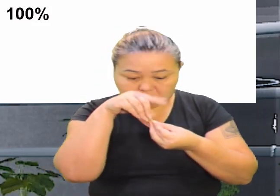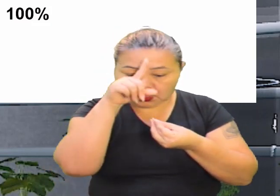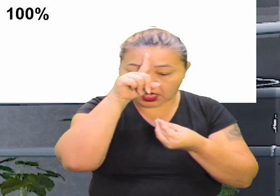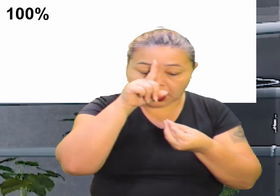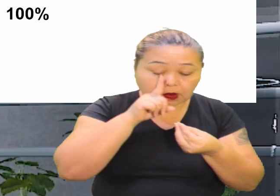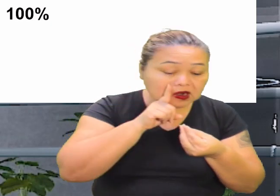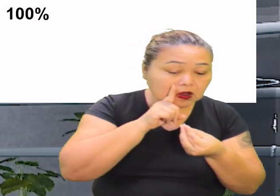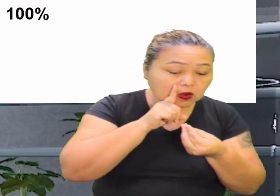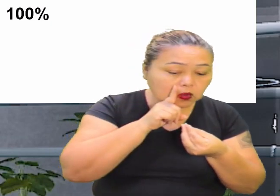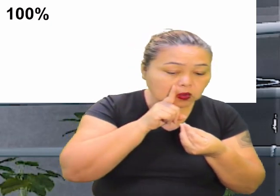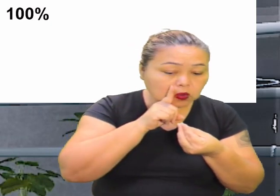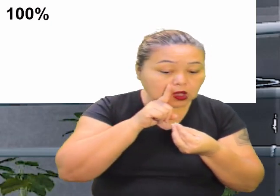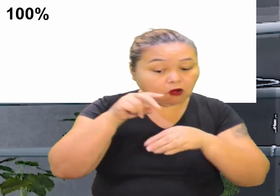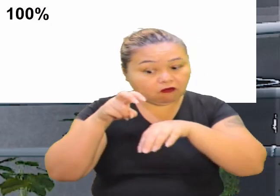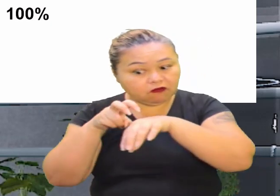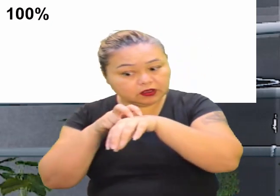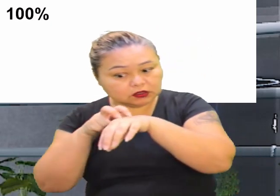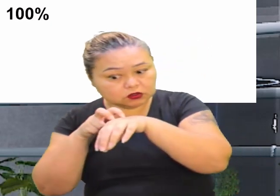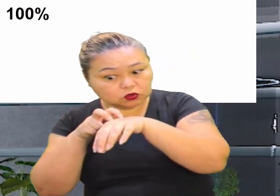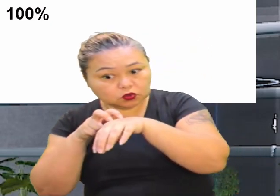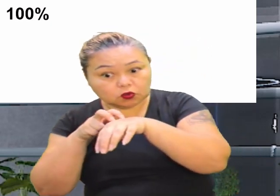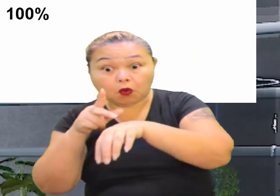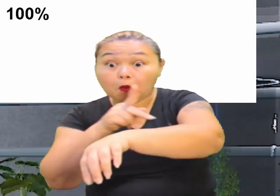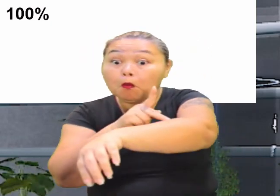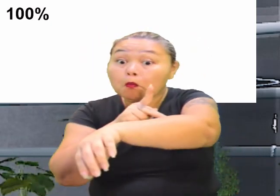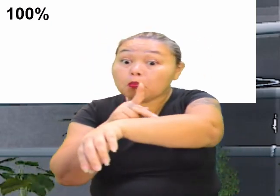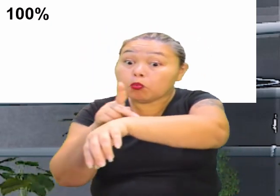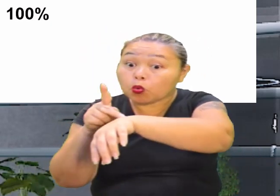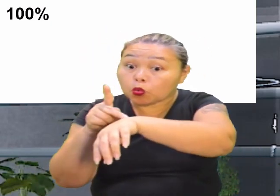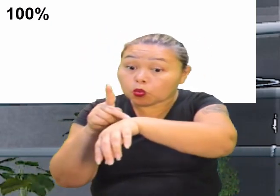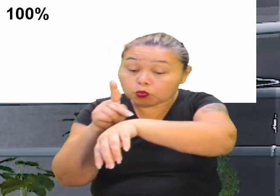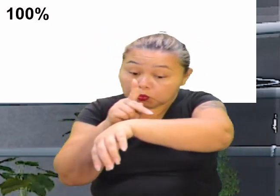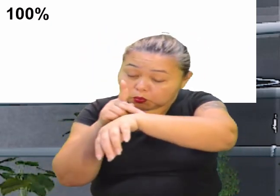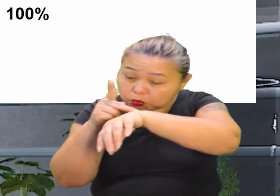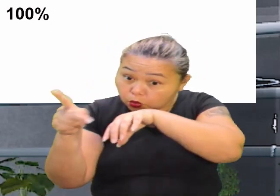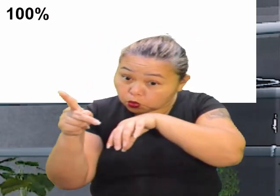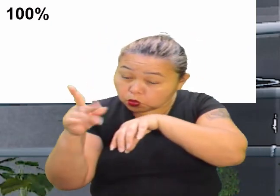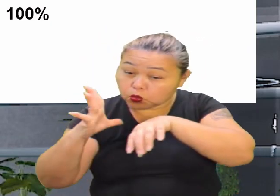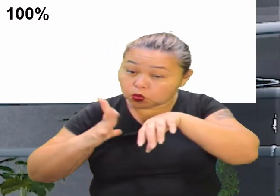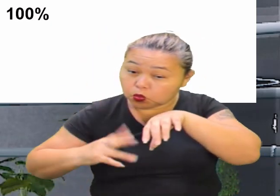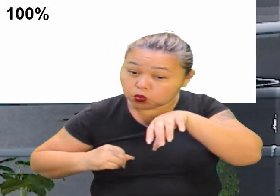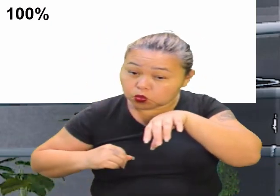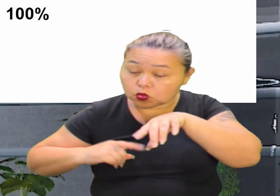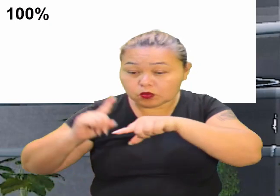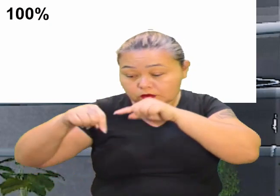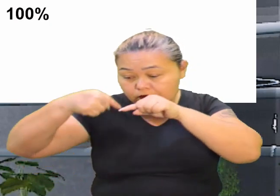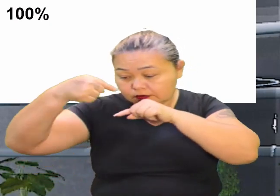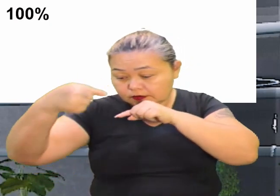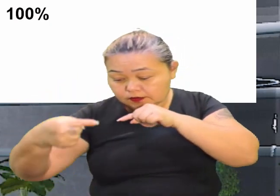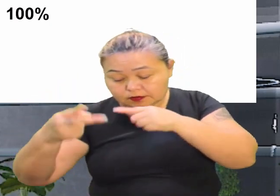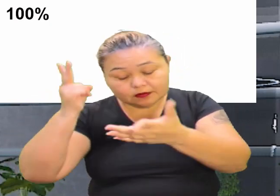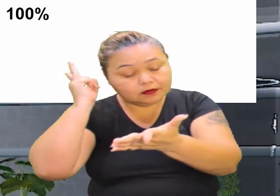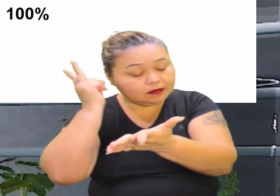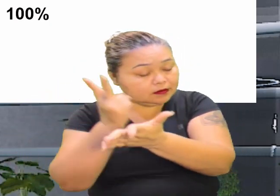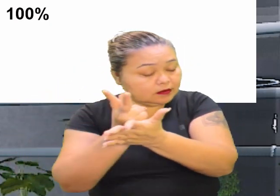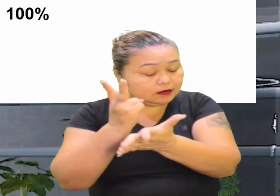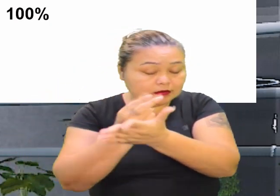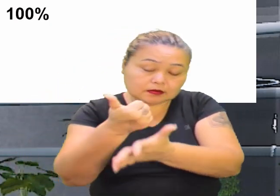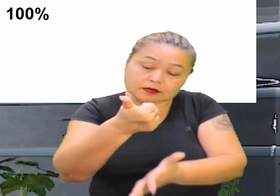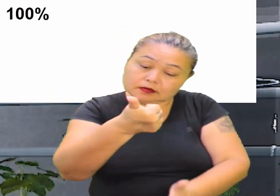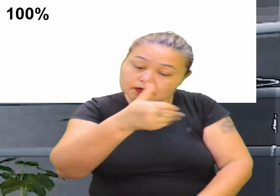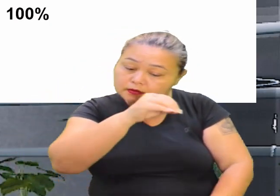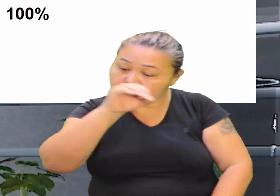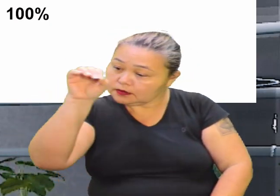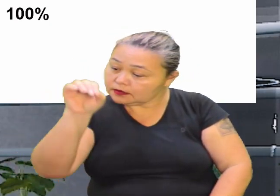amarelo com verde, puros, a primeira geração dá 100%